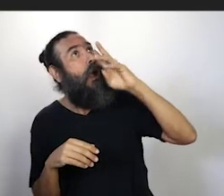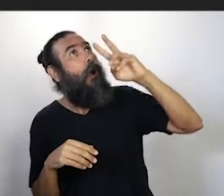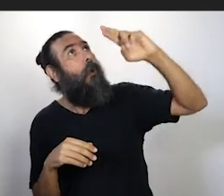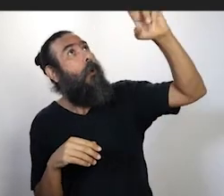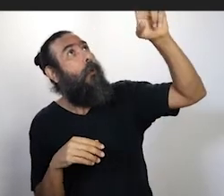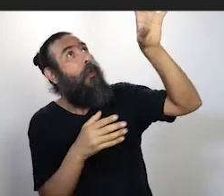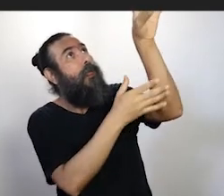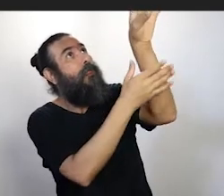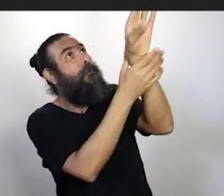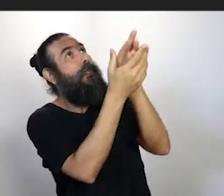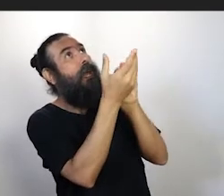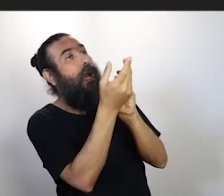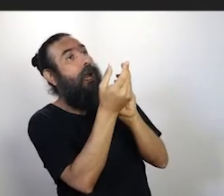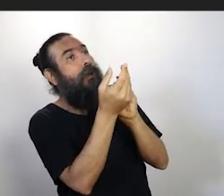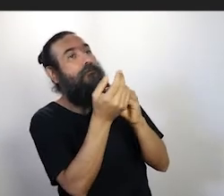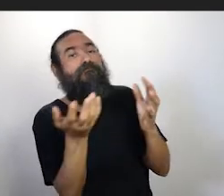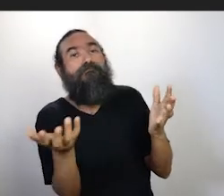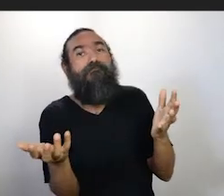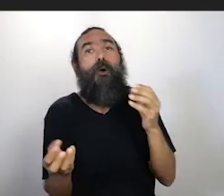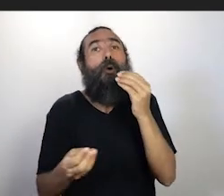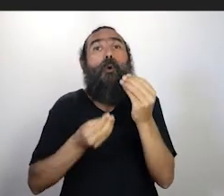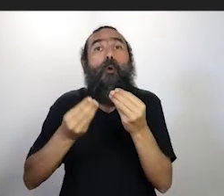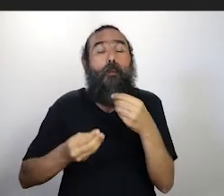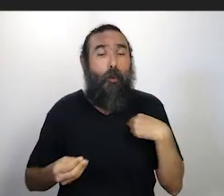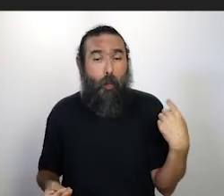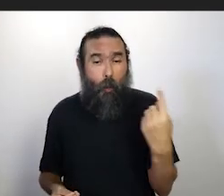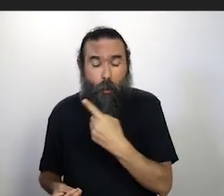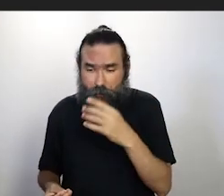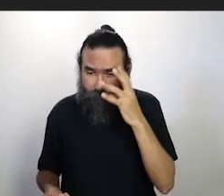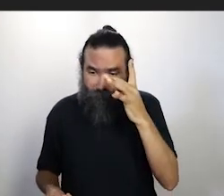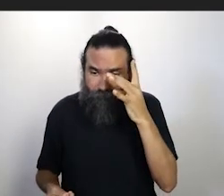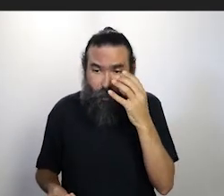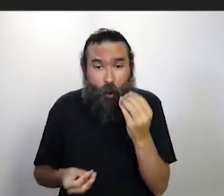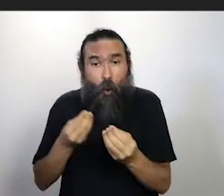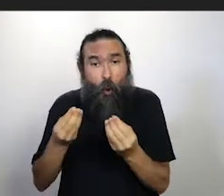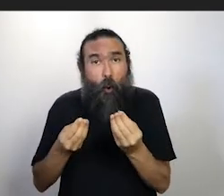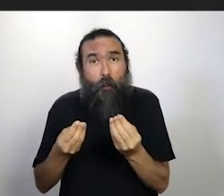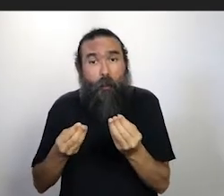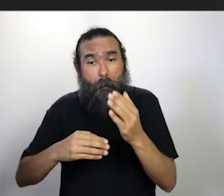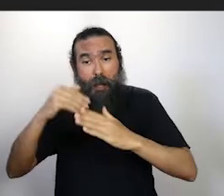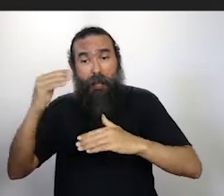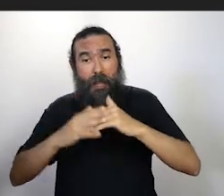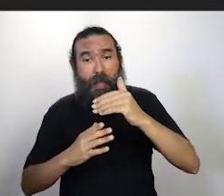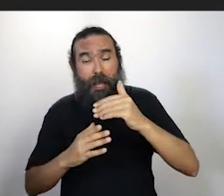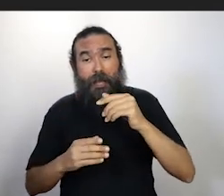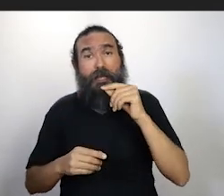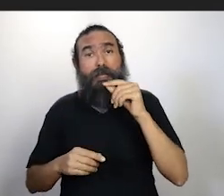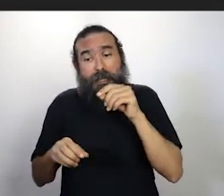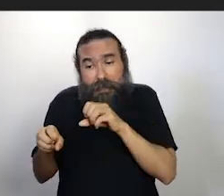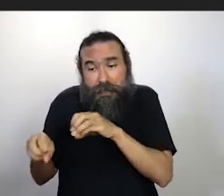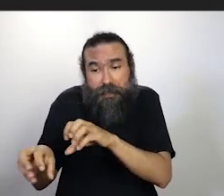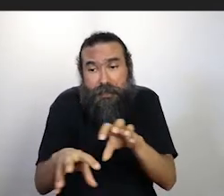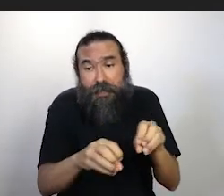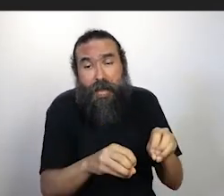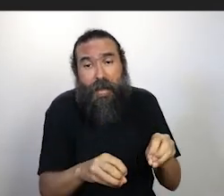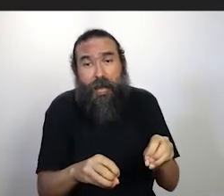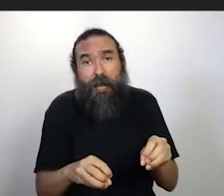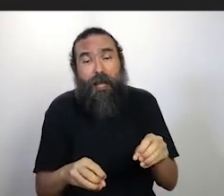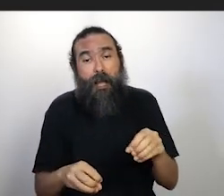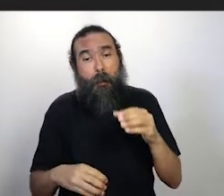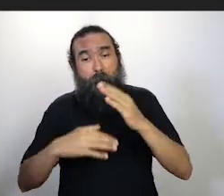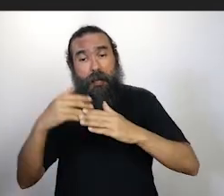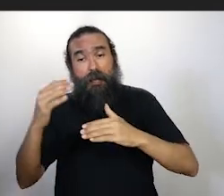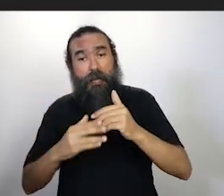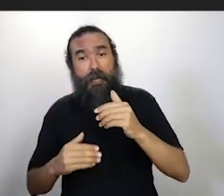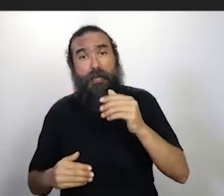nossa forma de viver a escola, a nossa forma de aprender. E isso me fez pensar nas três perguntas, né? Eu acho que